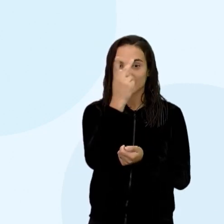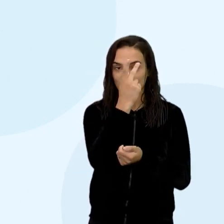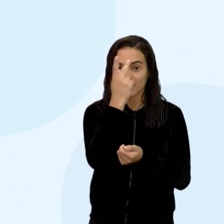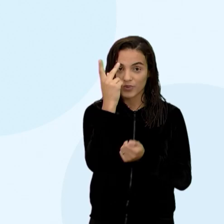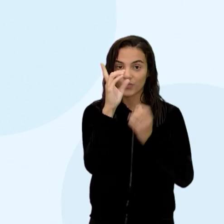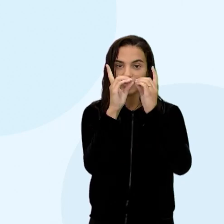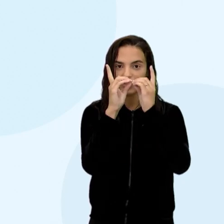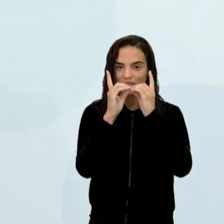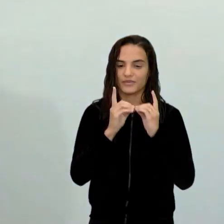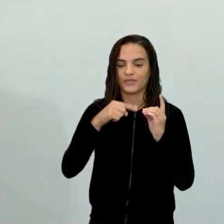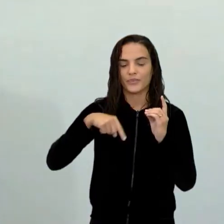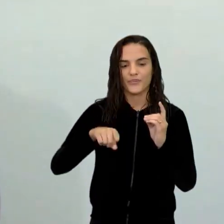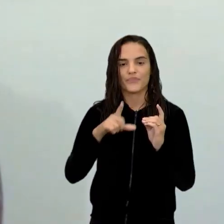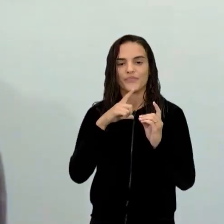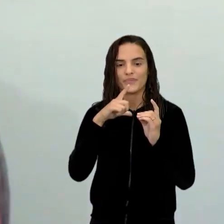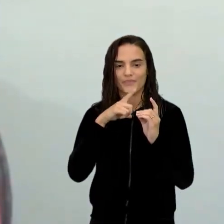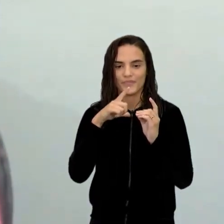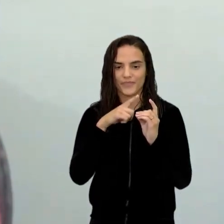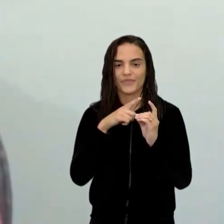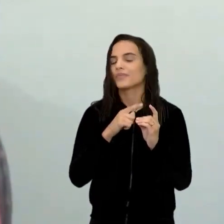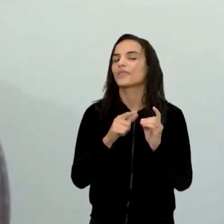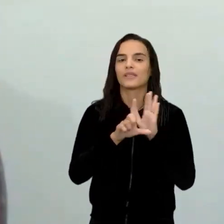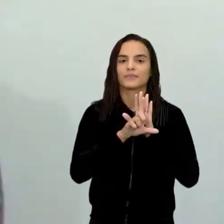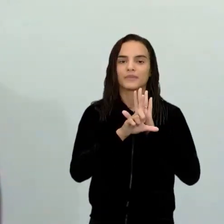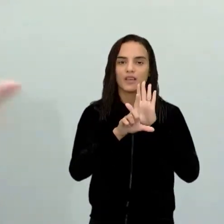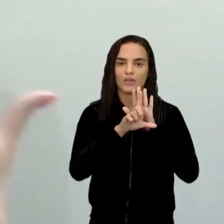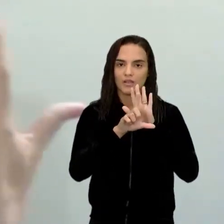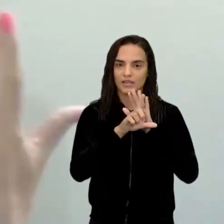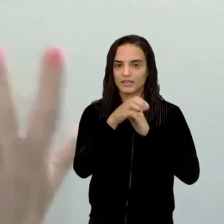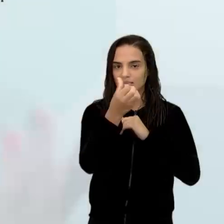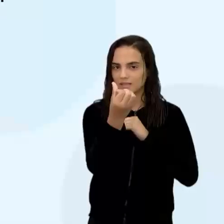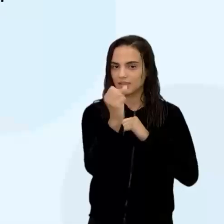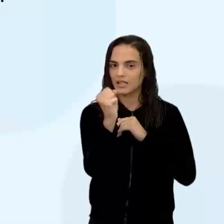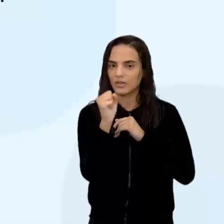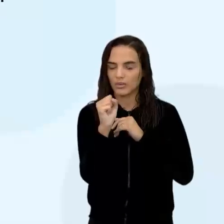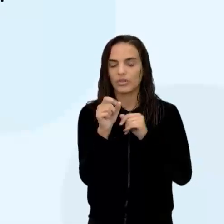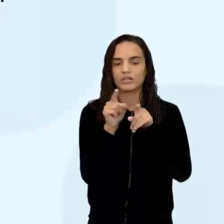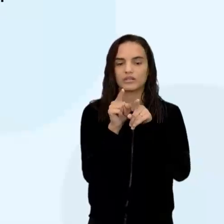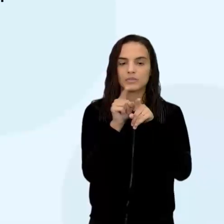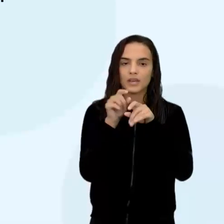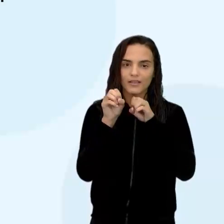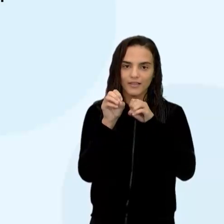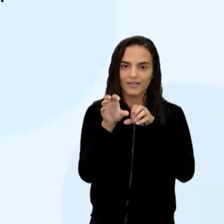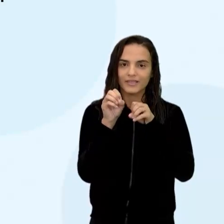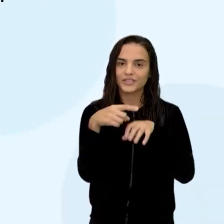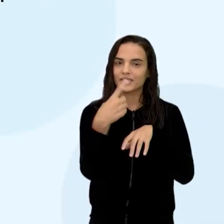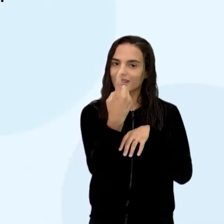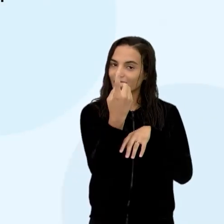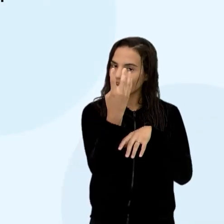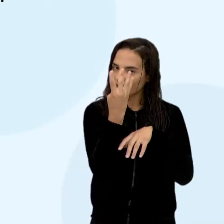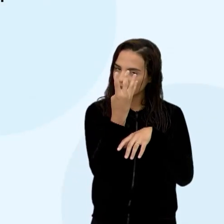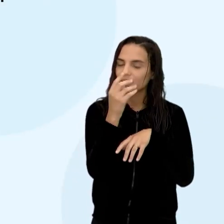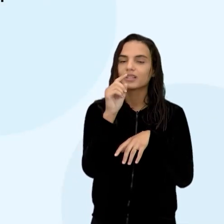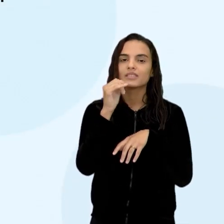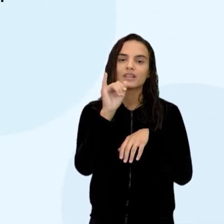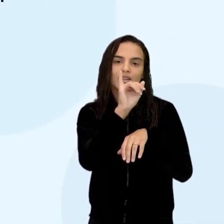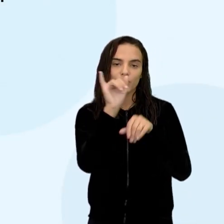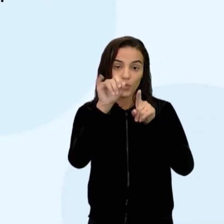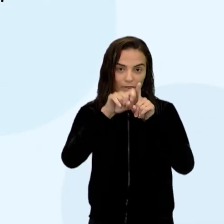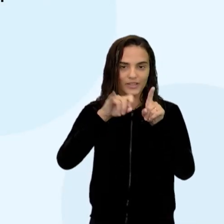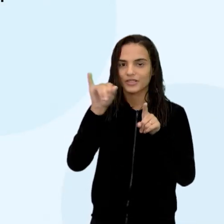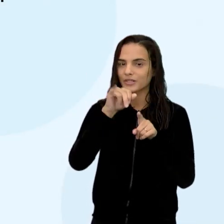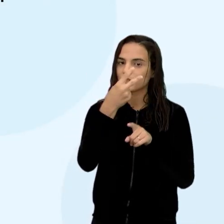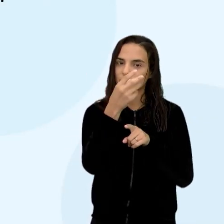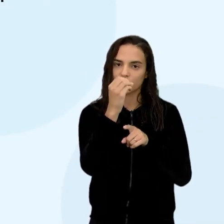com deficiência, nós temos amparado a Resolução 68, nós temos a Instrução de 14 de janeiro de 2015,